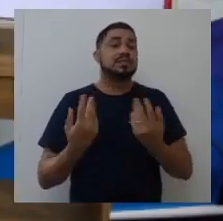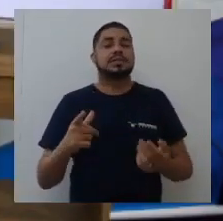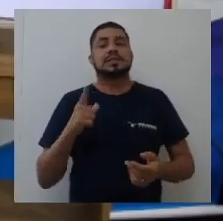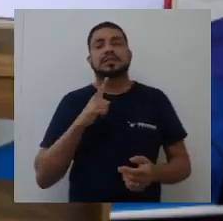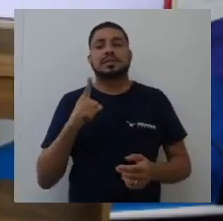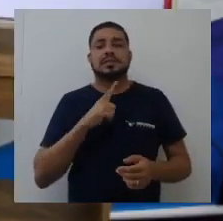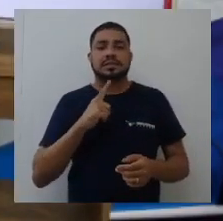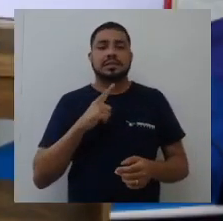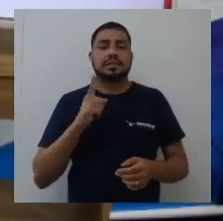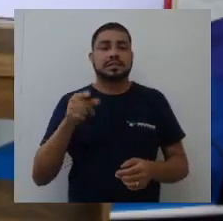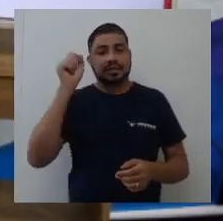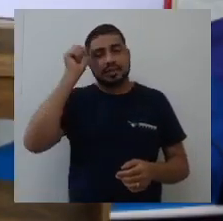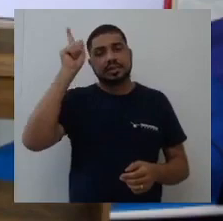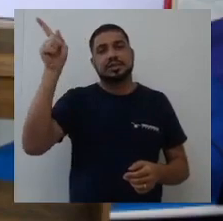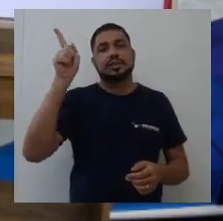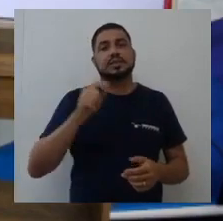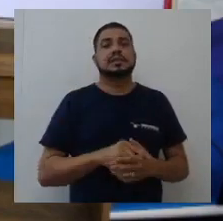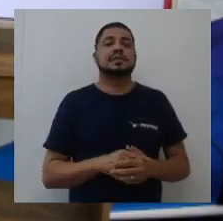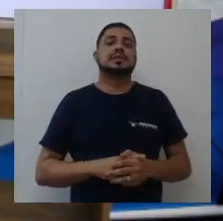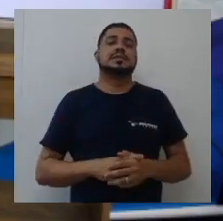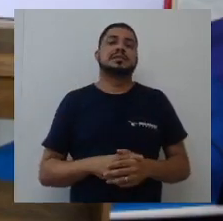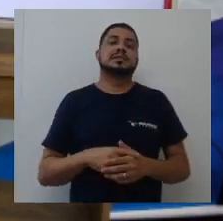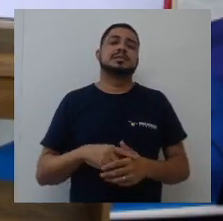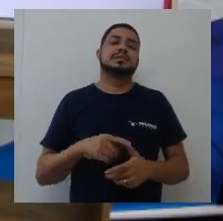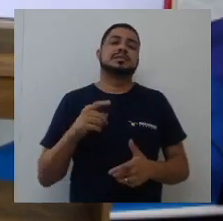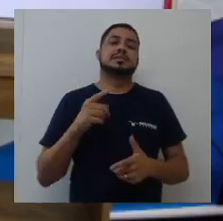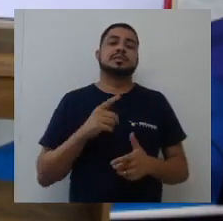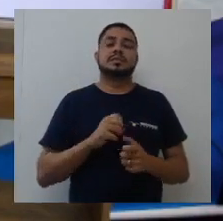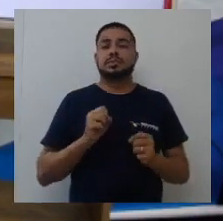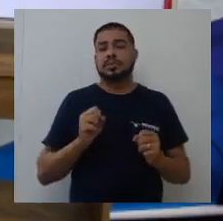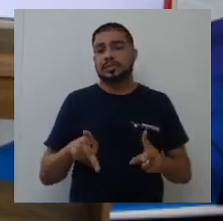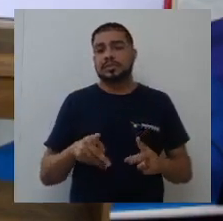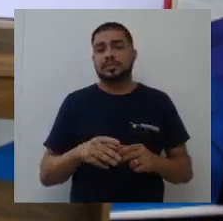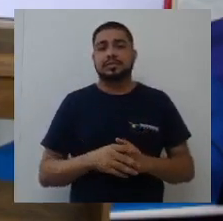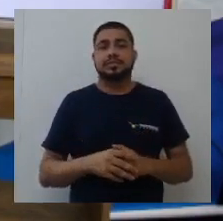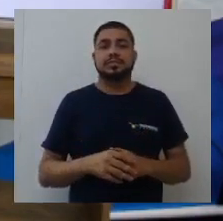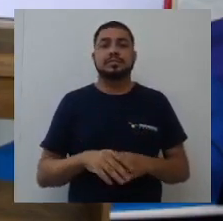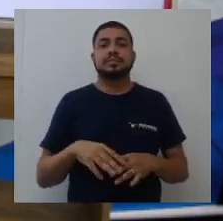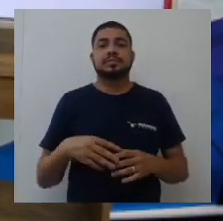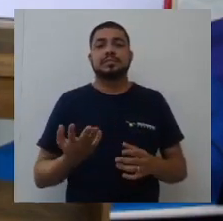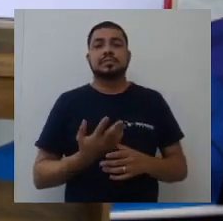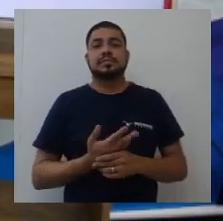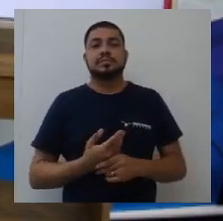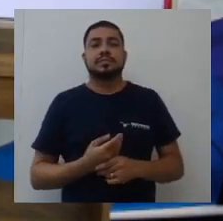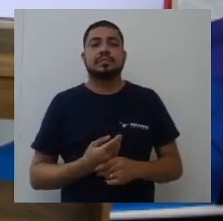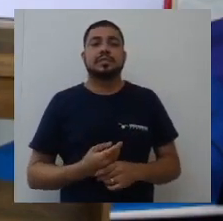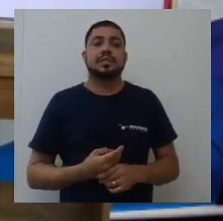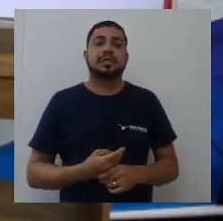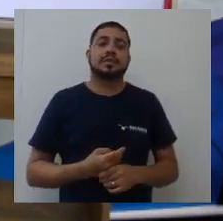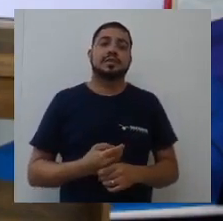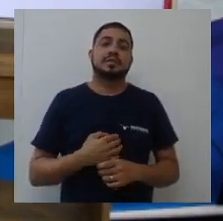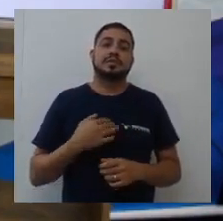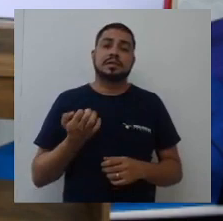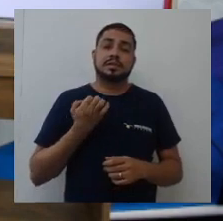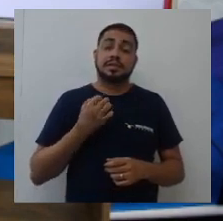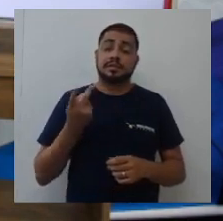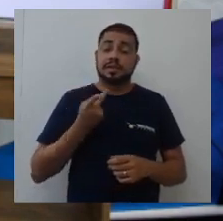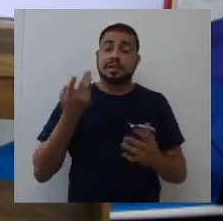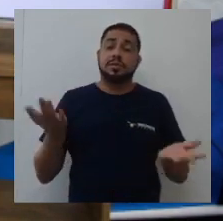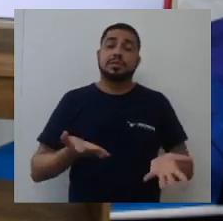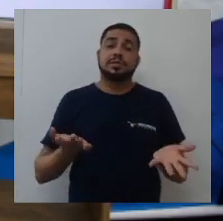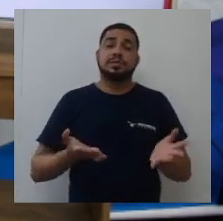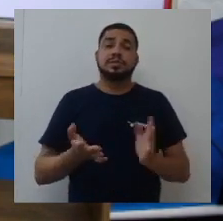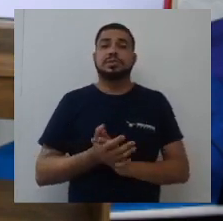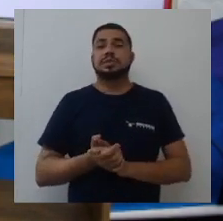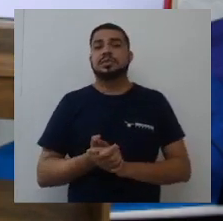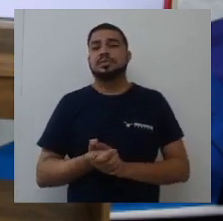tem aí essa ideia, dividir o seno pelo cosseno. Beleza? Pronto, galera. Era isso que eu queria trazer para vocês hoje, ó.